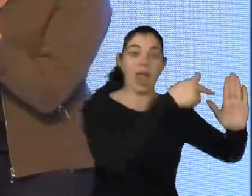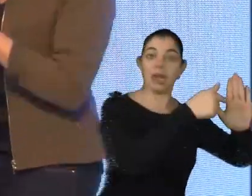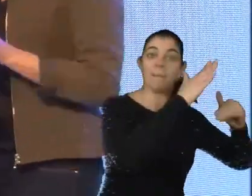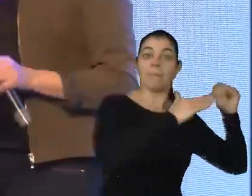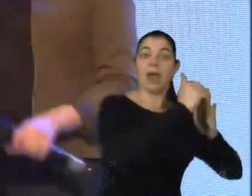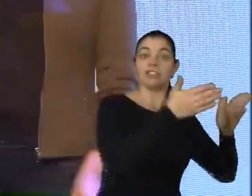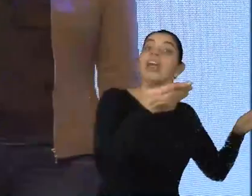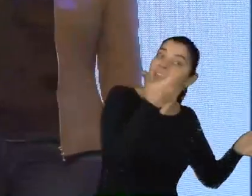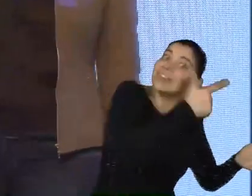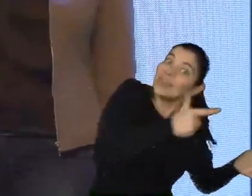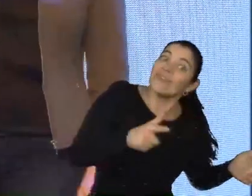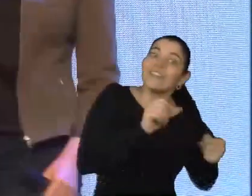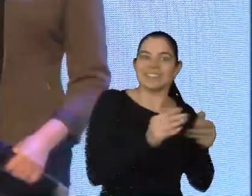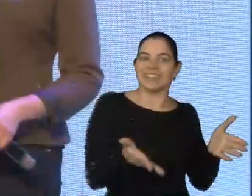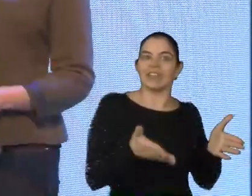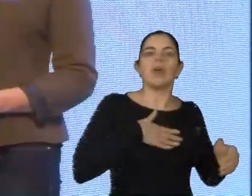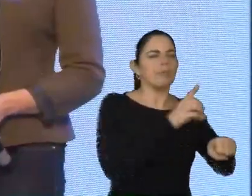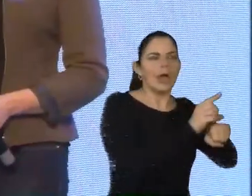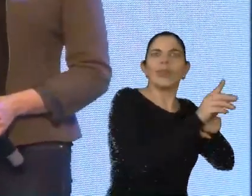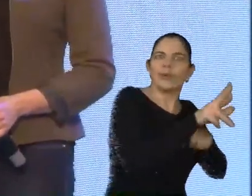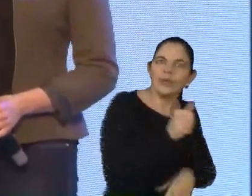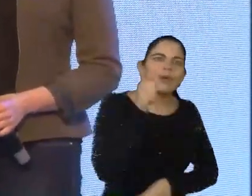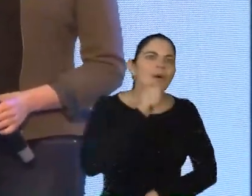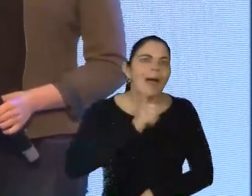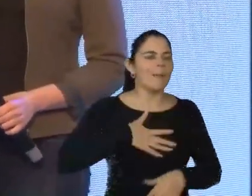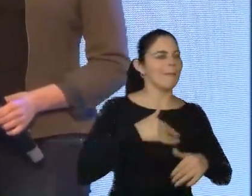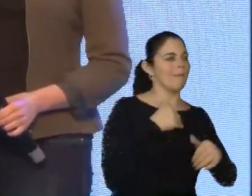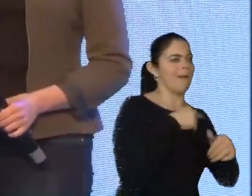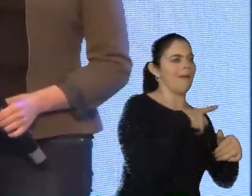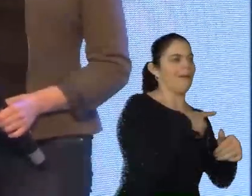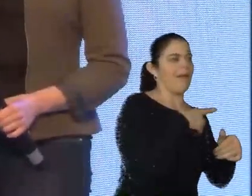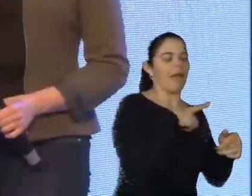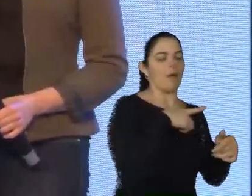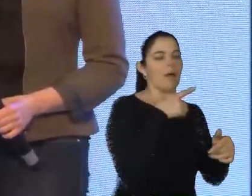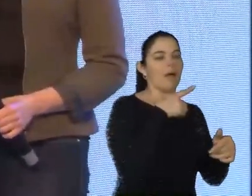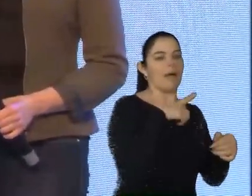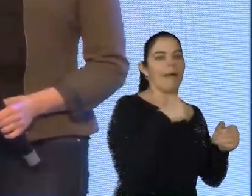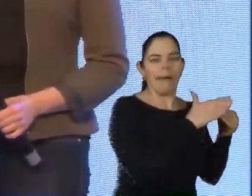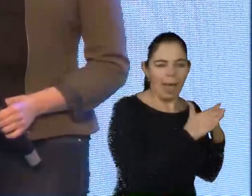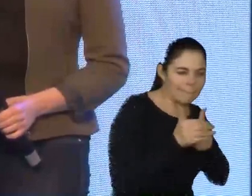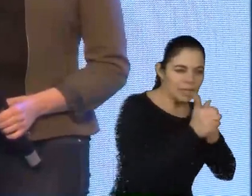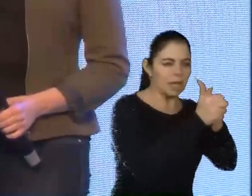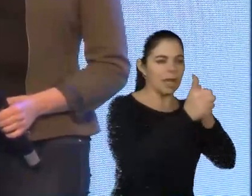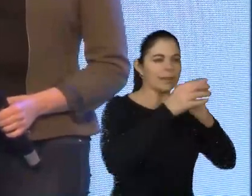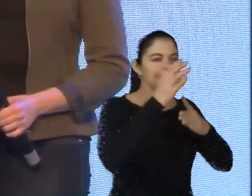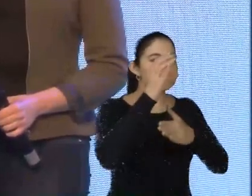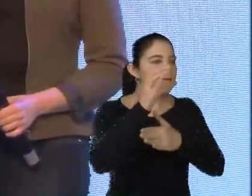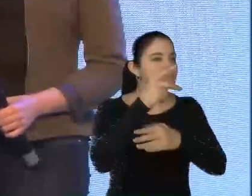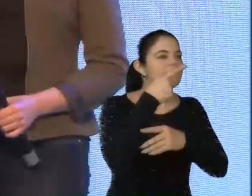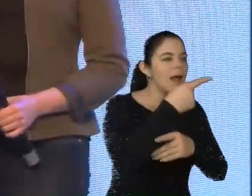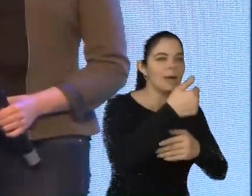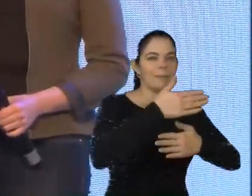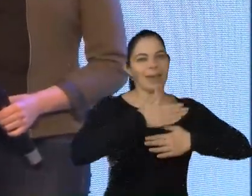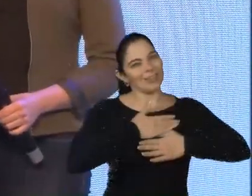Obrigado. Assim, ela é doutora, né? Então, assim, pessoas profissionais que caminham no âmito científico, quando dizem isso para nós,